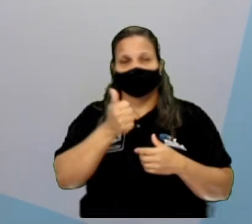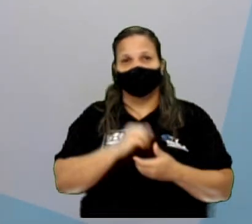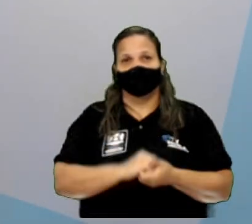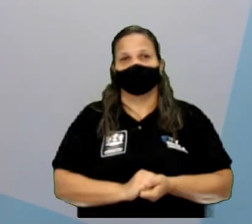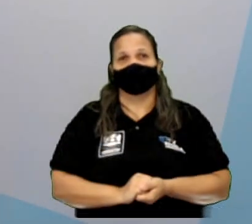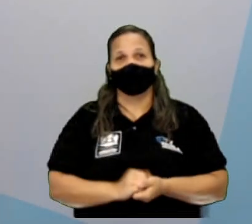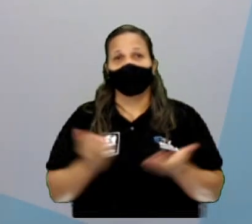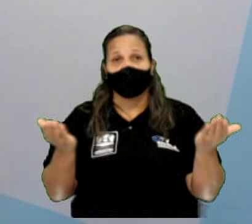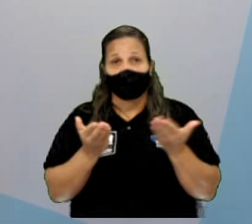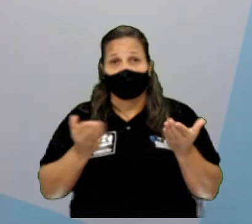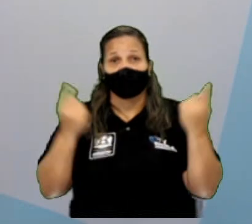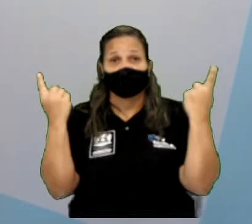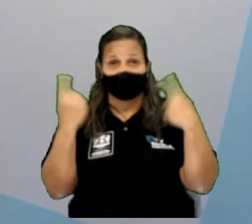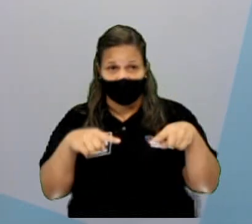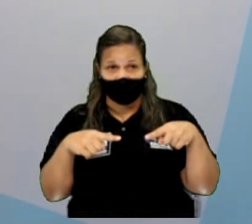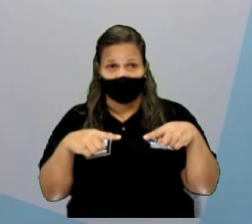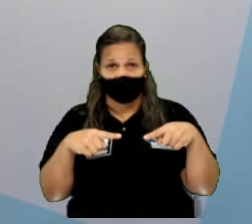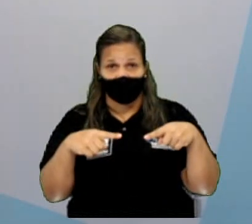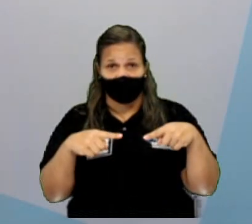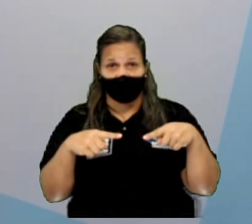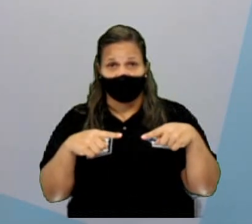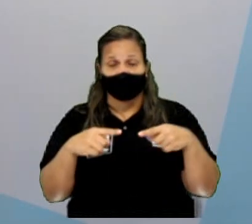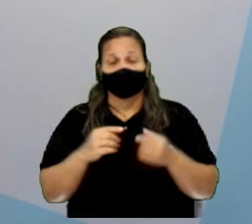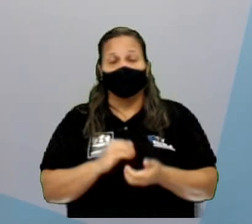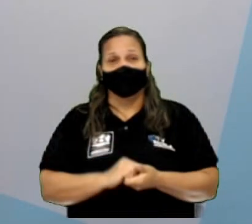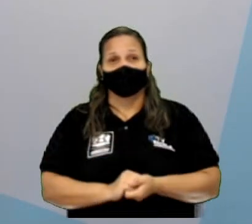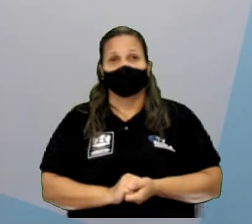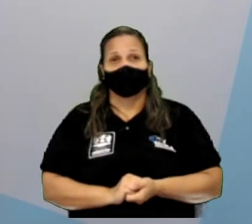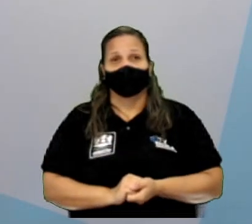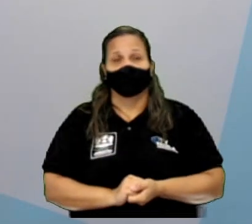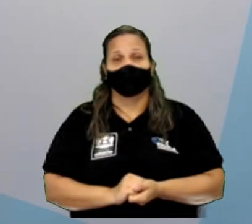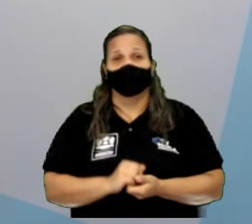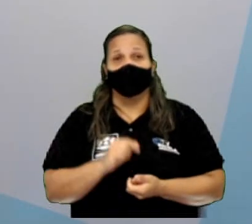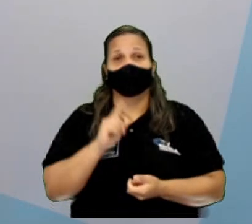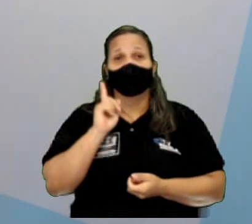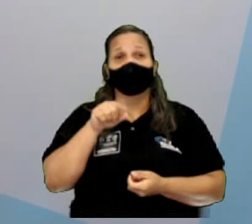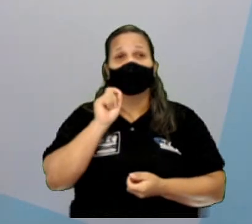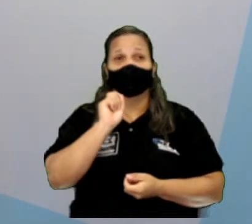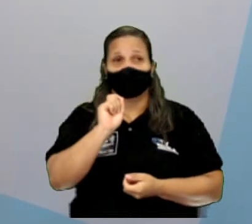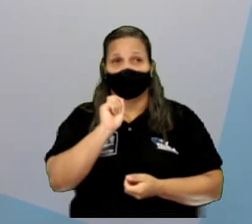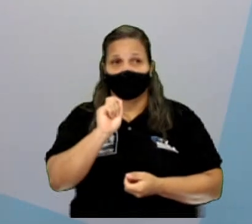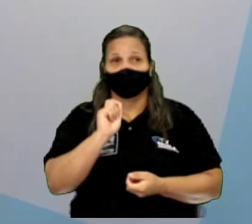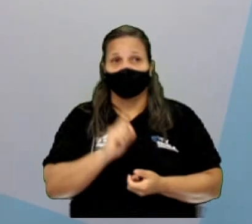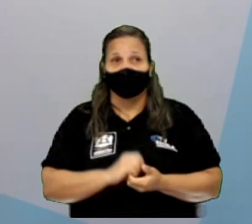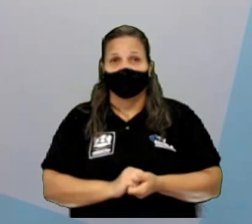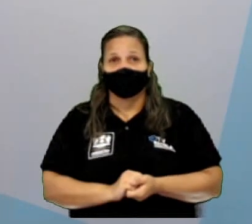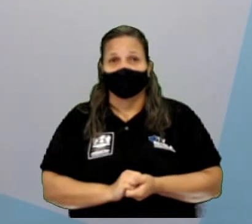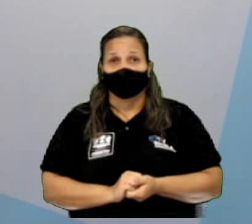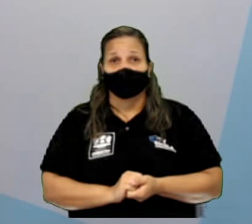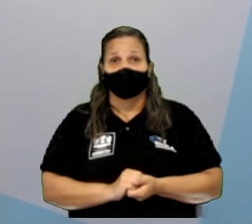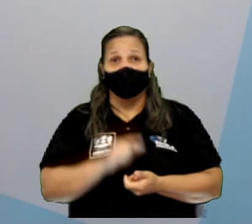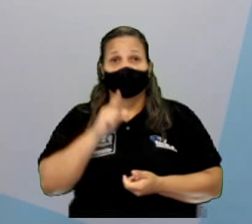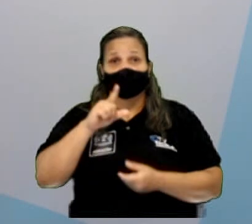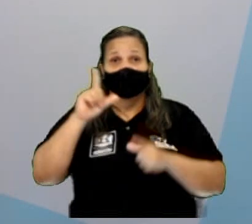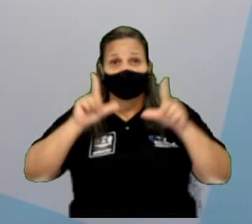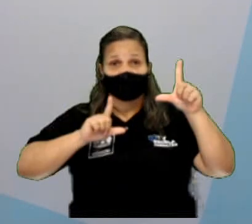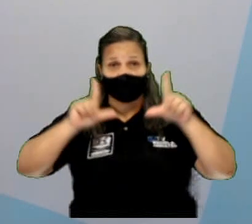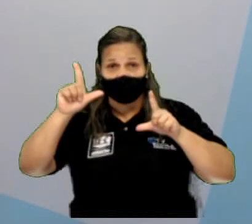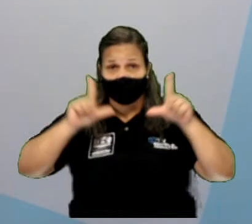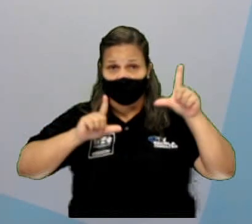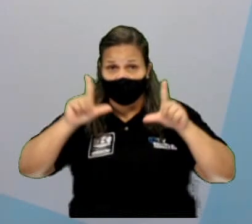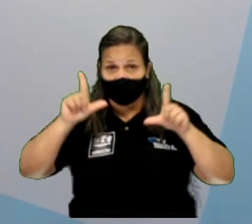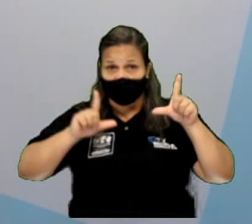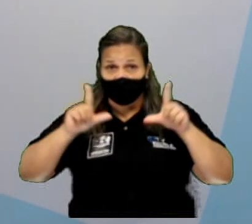passar o desafio aqui para vocês antes de terminar a aula. E o desafio vai ser o seguinte: assistir a uma partida